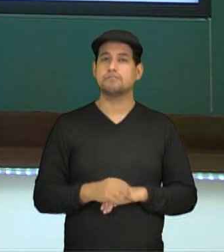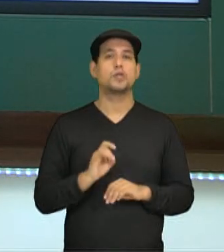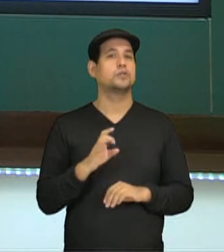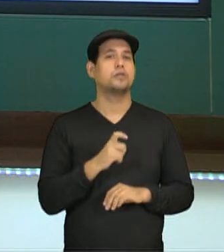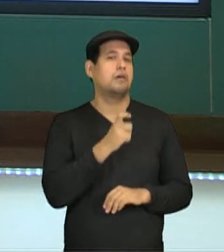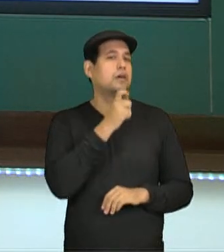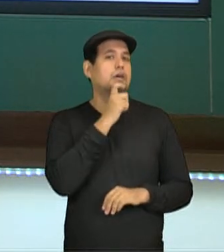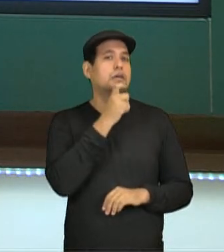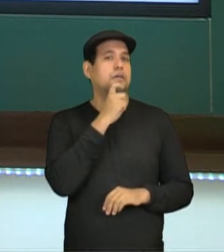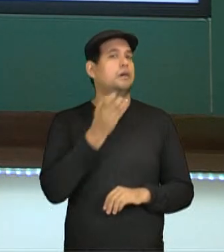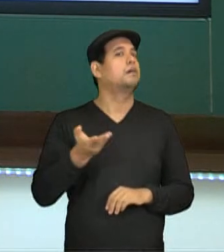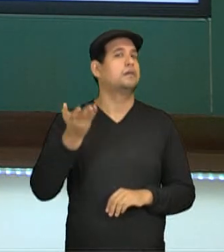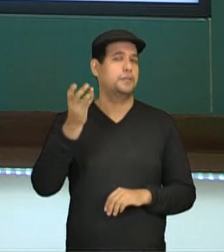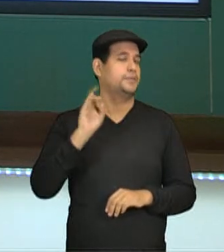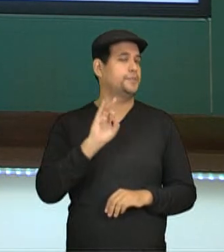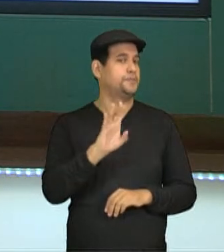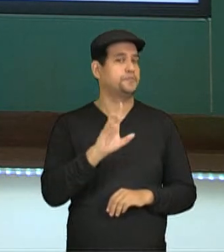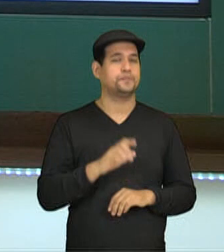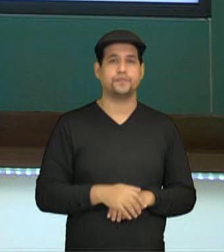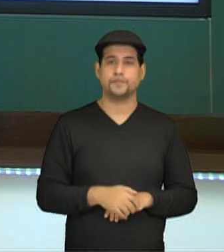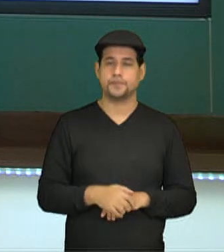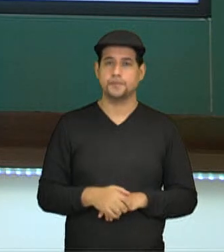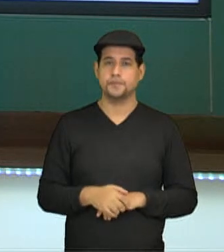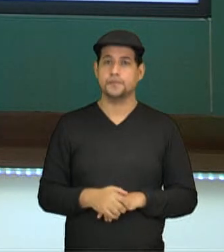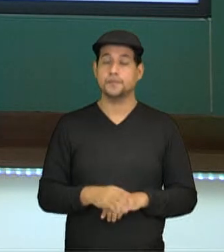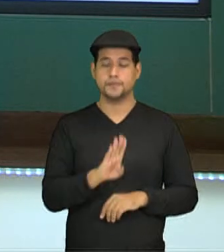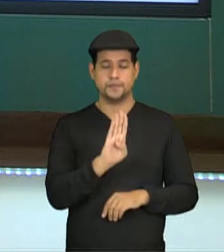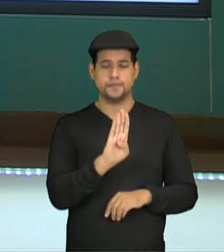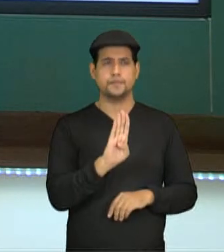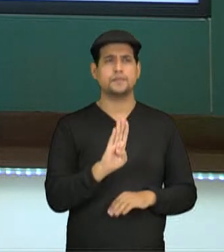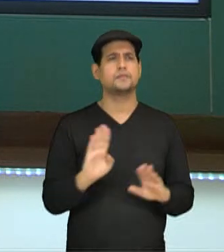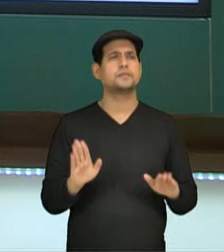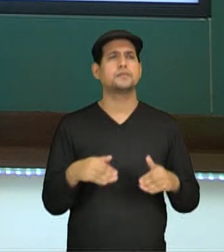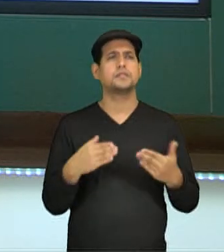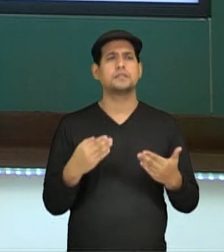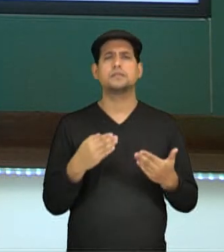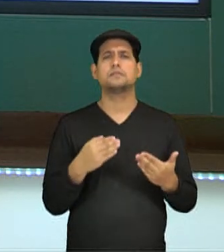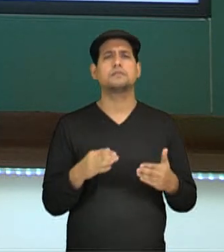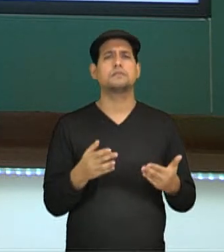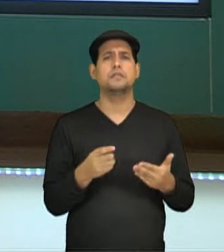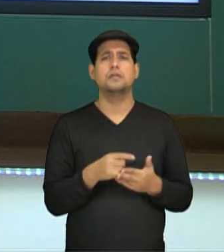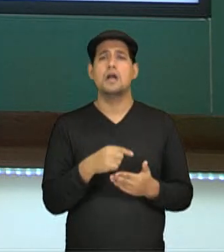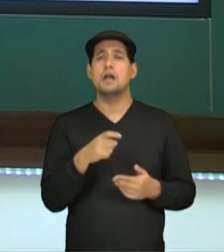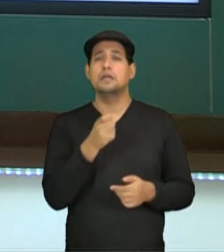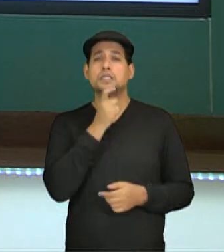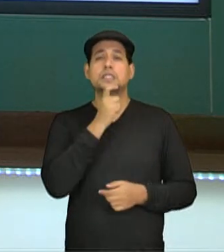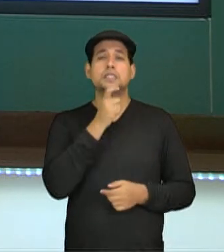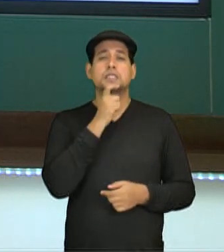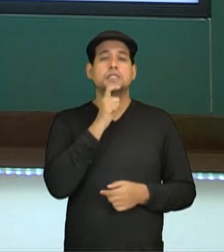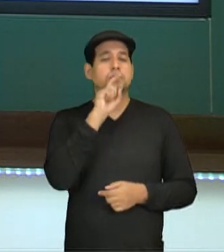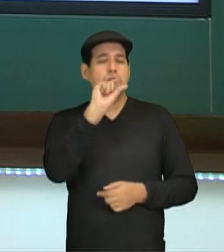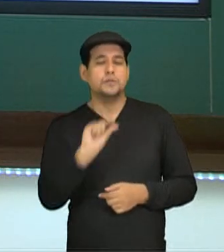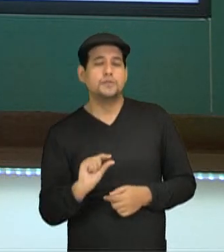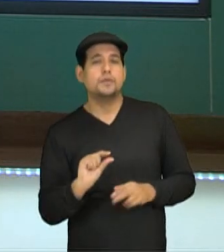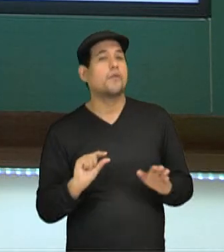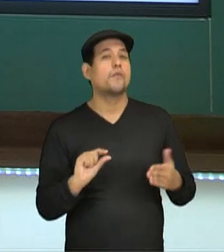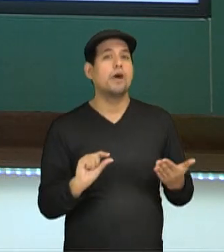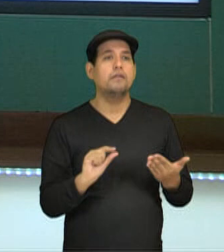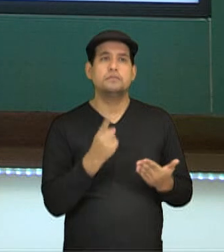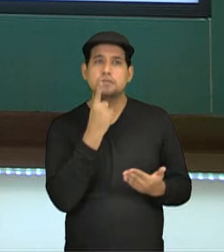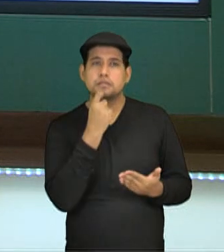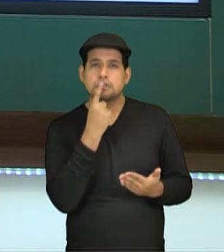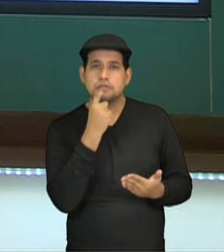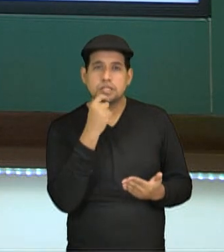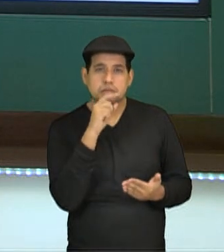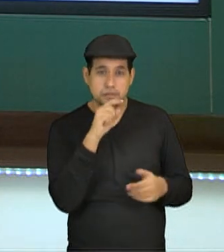temperatura, tá bom? Então, olha lá, B. Qual foi a temperatura mais baixa do dia? Então, essa linha vermelha é